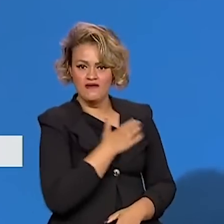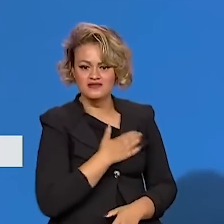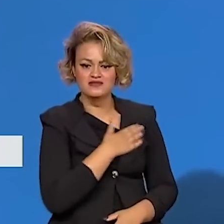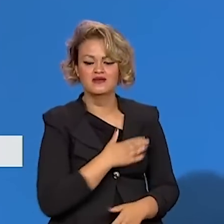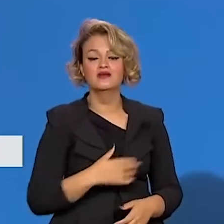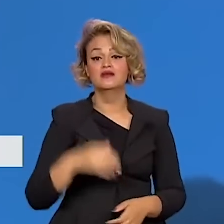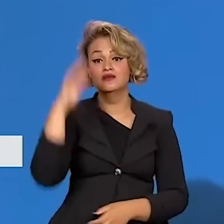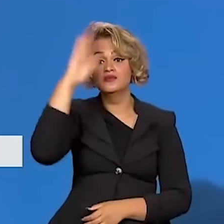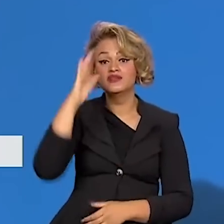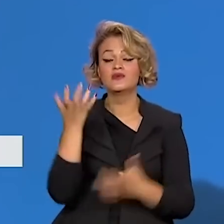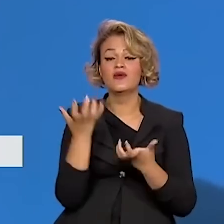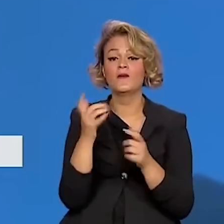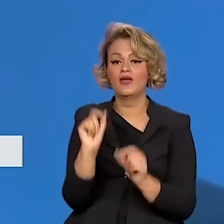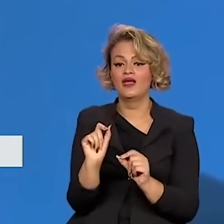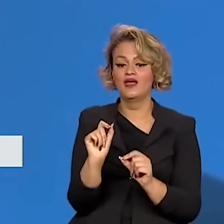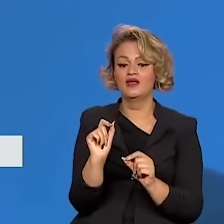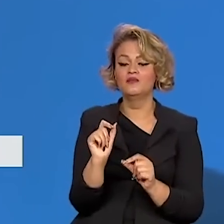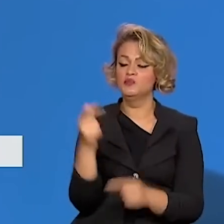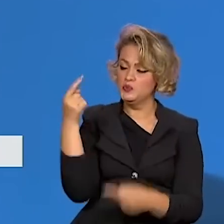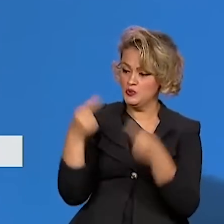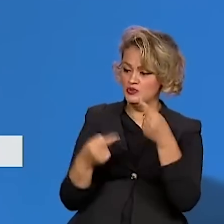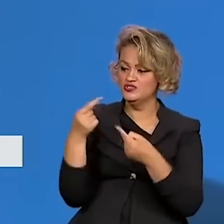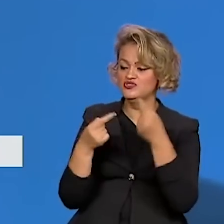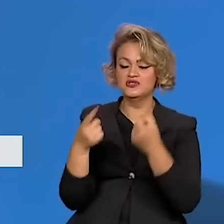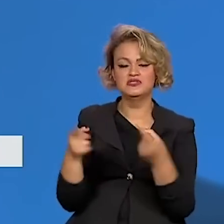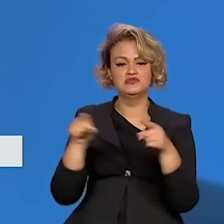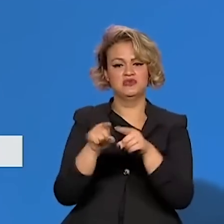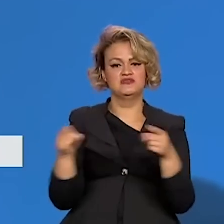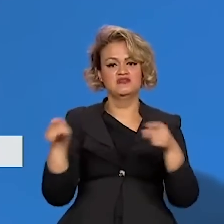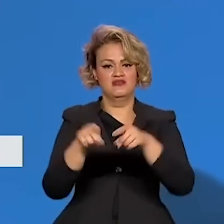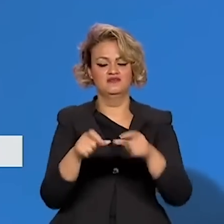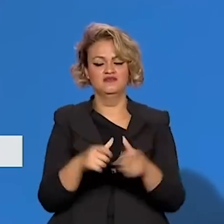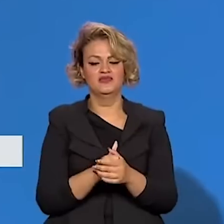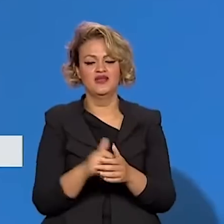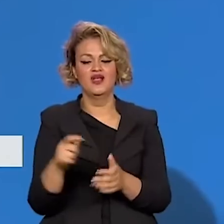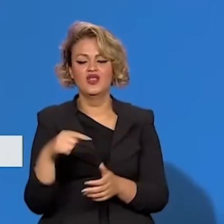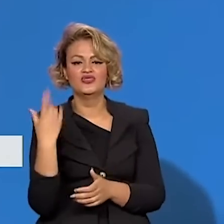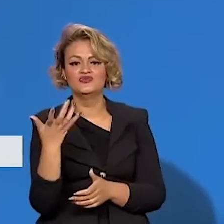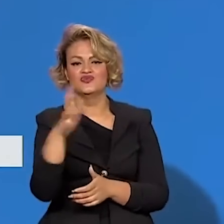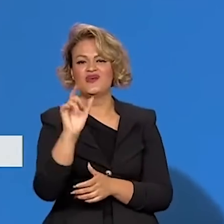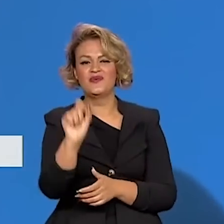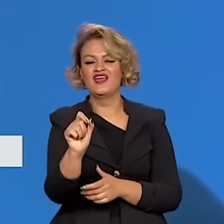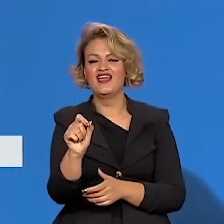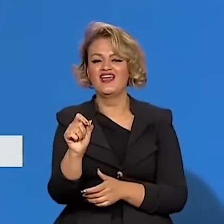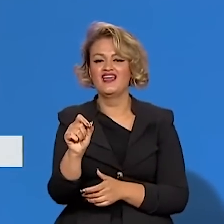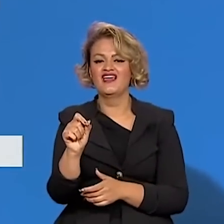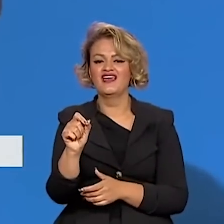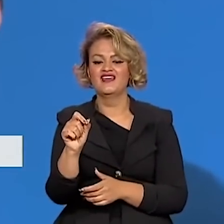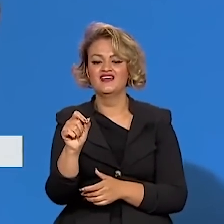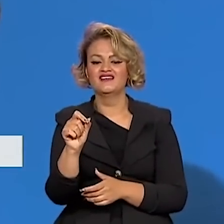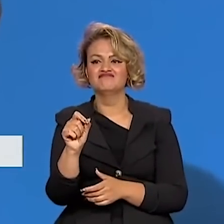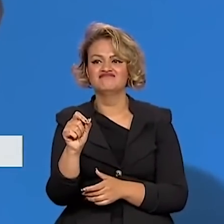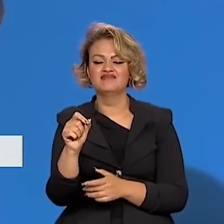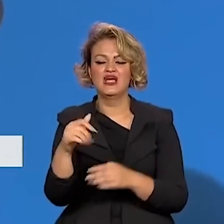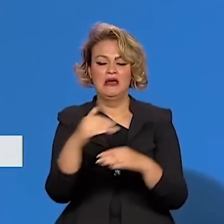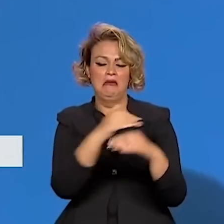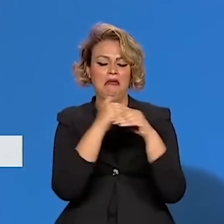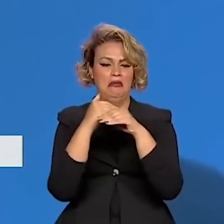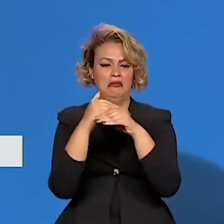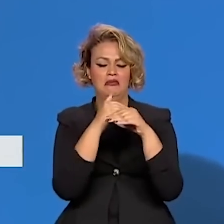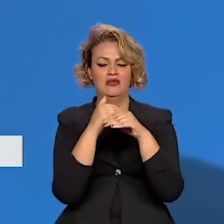construir definitivamente política de parceria nós não queremos relações com ninguém